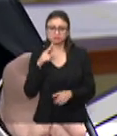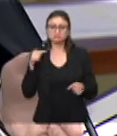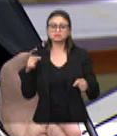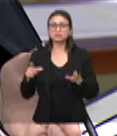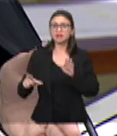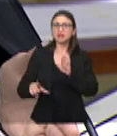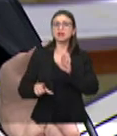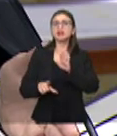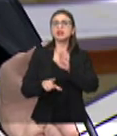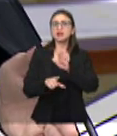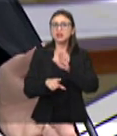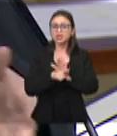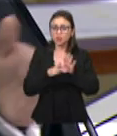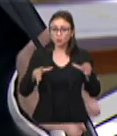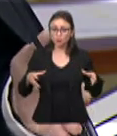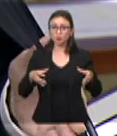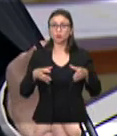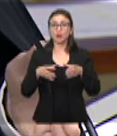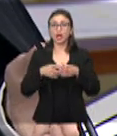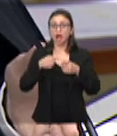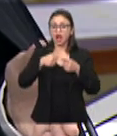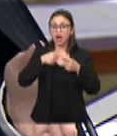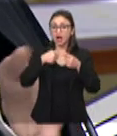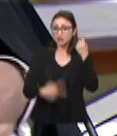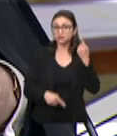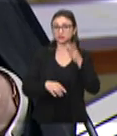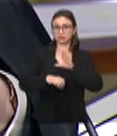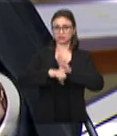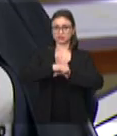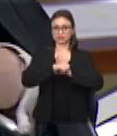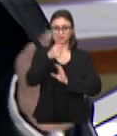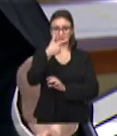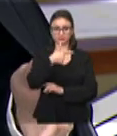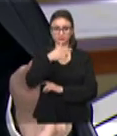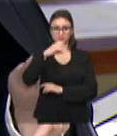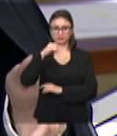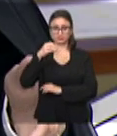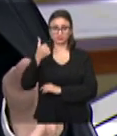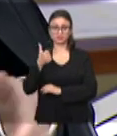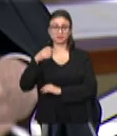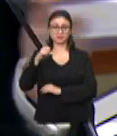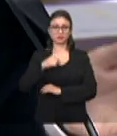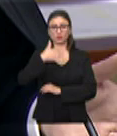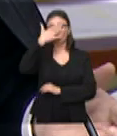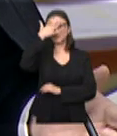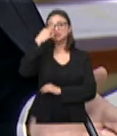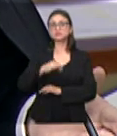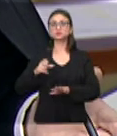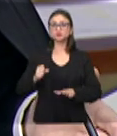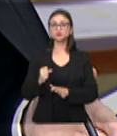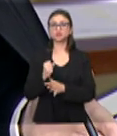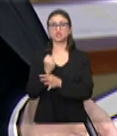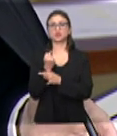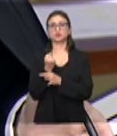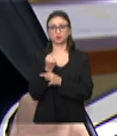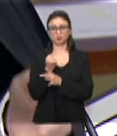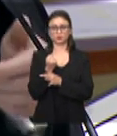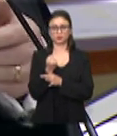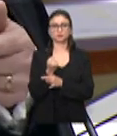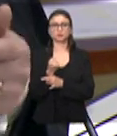do pacote anticrime de 2019, a compreensão será de um direito subjetivo que ministro Edson